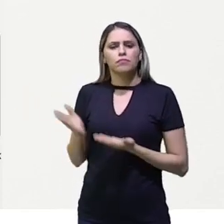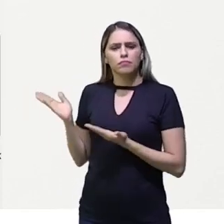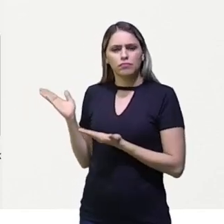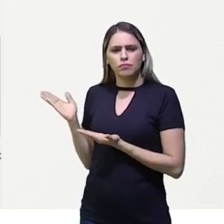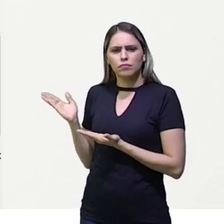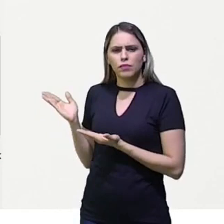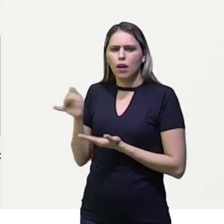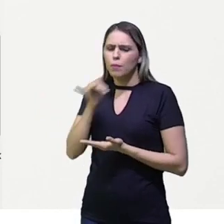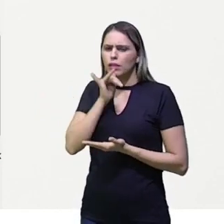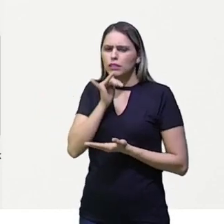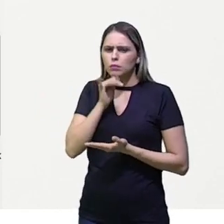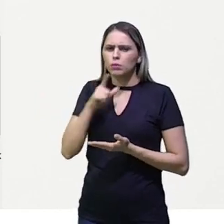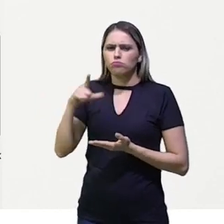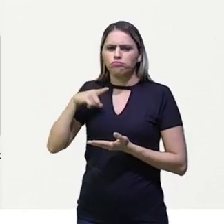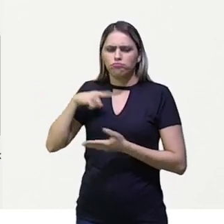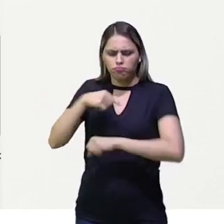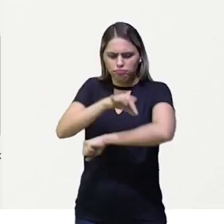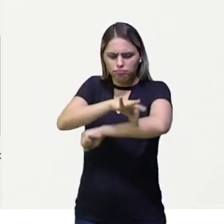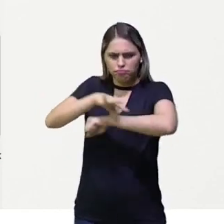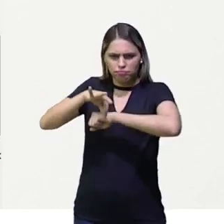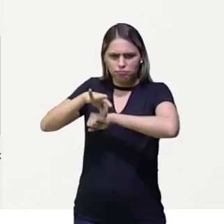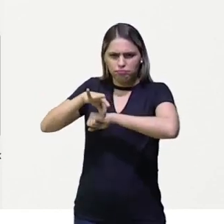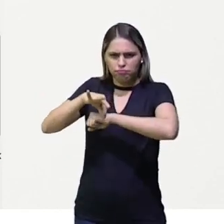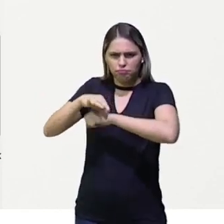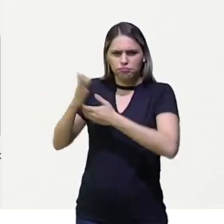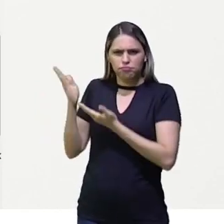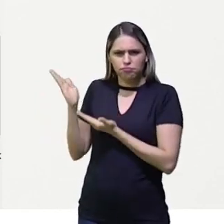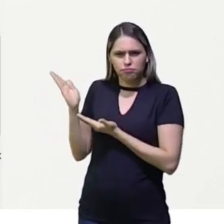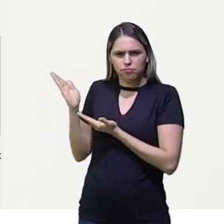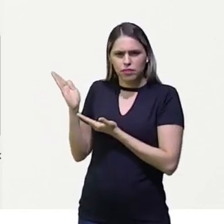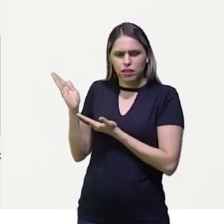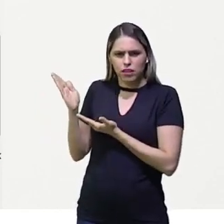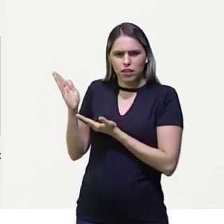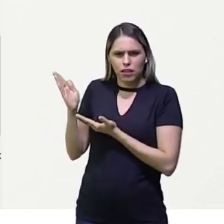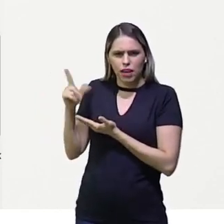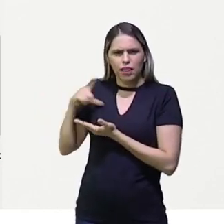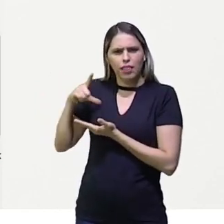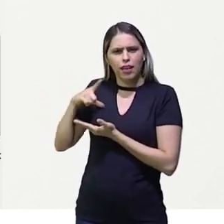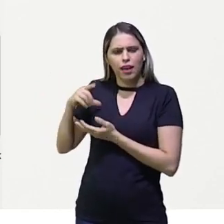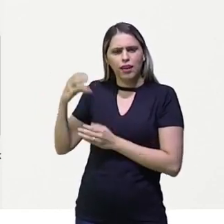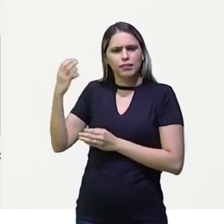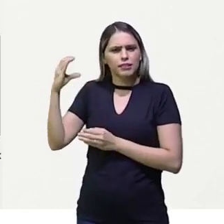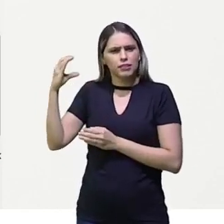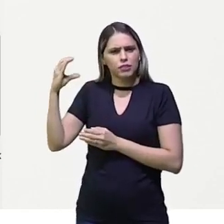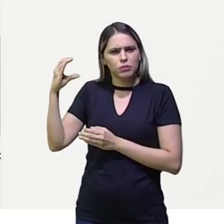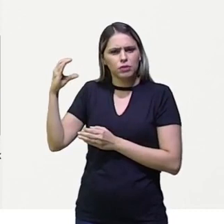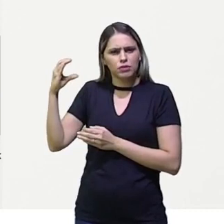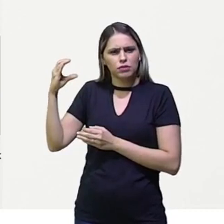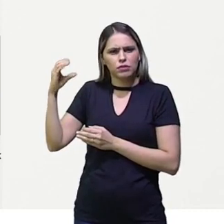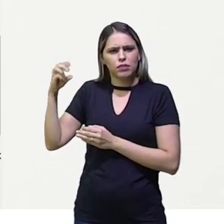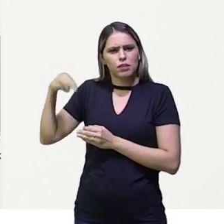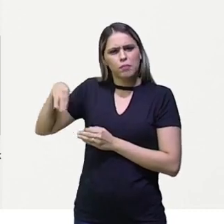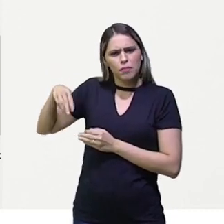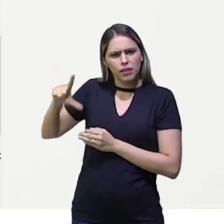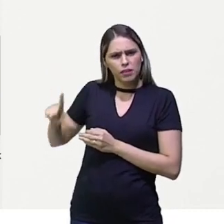temos a régua, aonde nós vamos fazer a demonstração do centímetro e do milímetro.